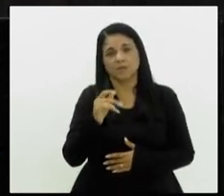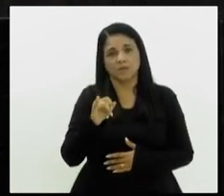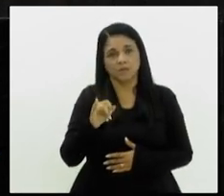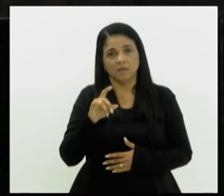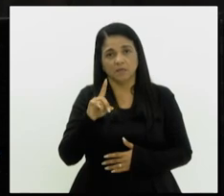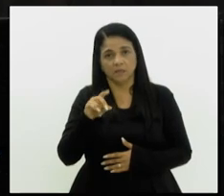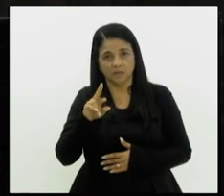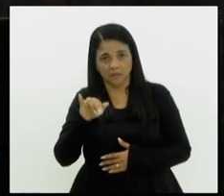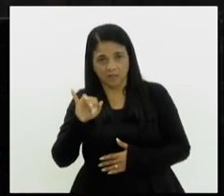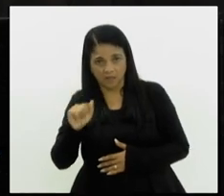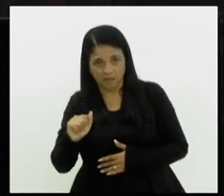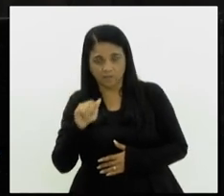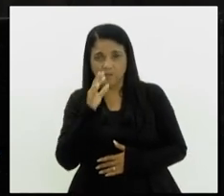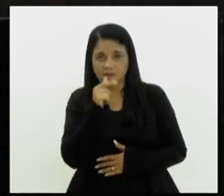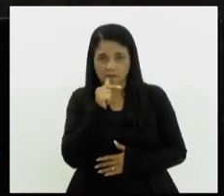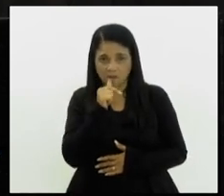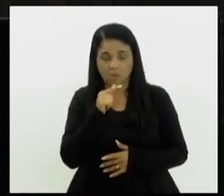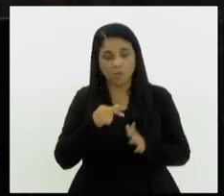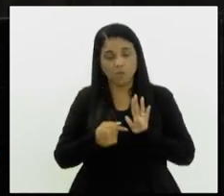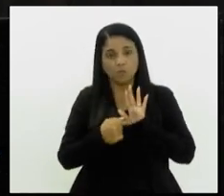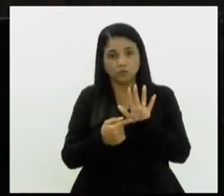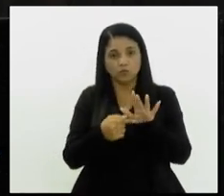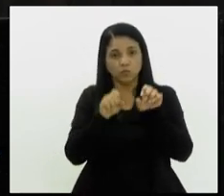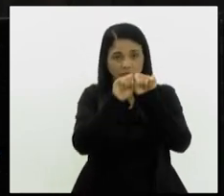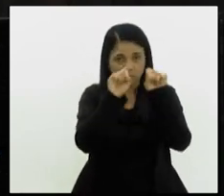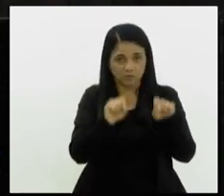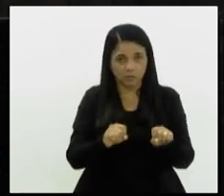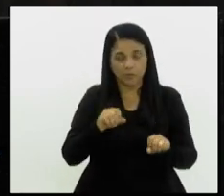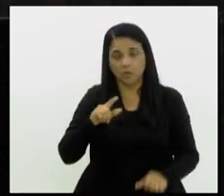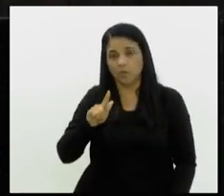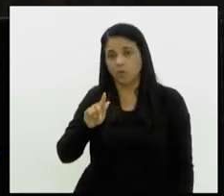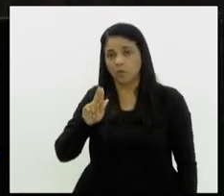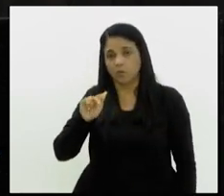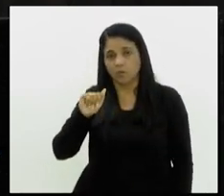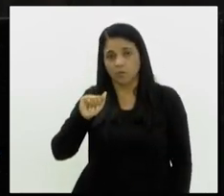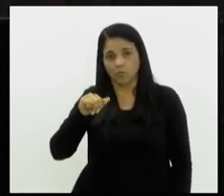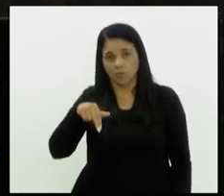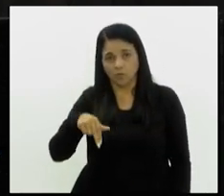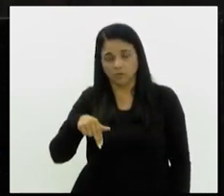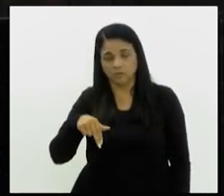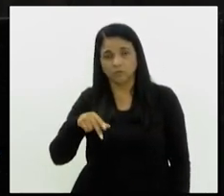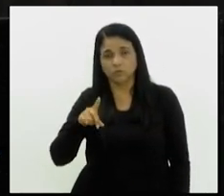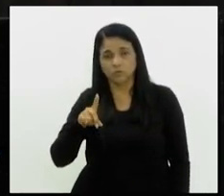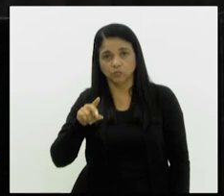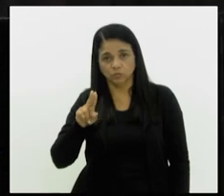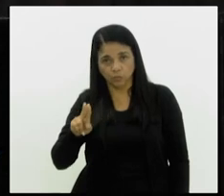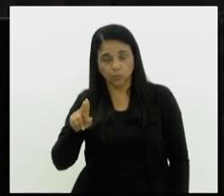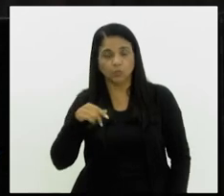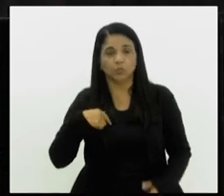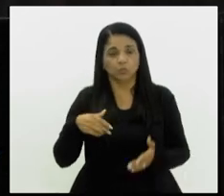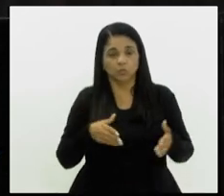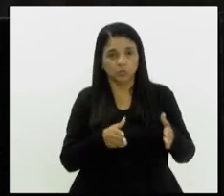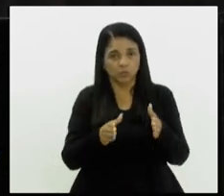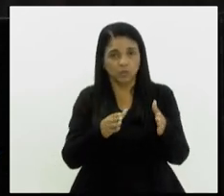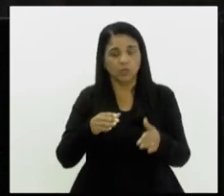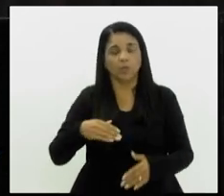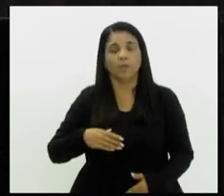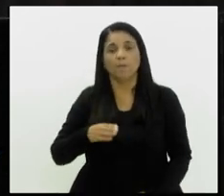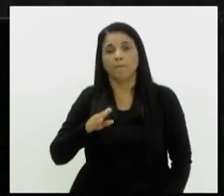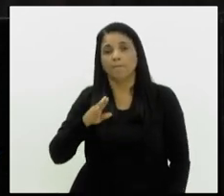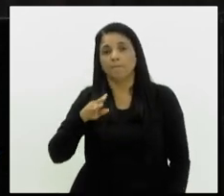dramas do nosso sistema Guandu, principalmente do Rio Paraíba do Sul, né, em